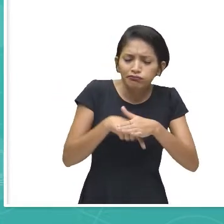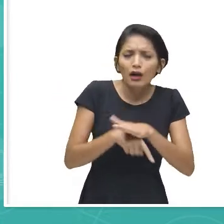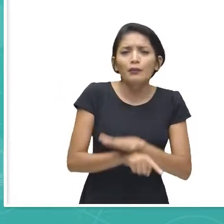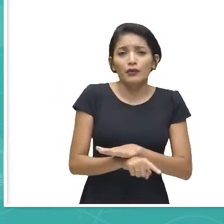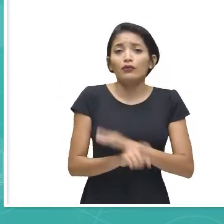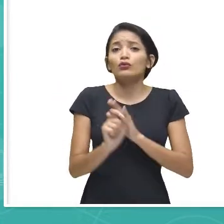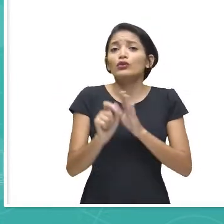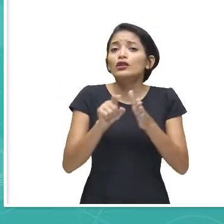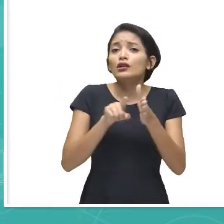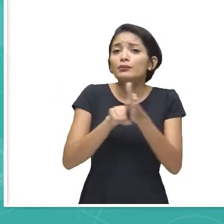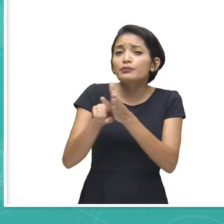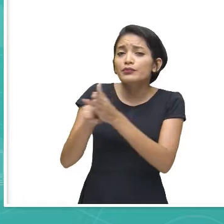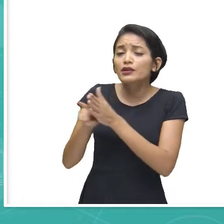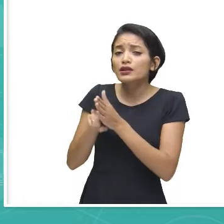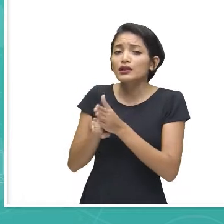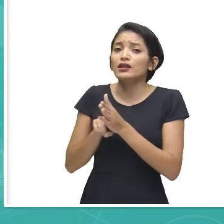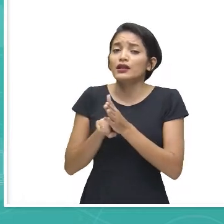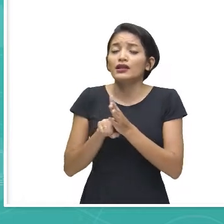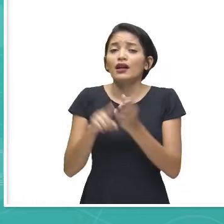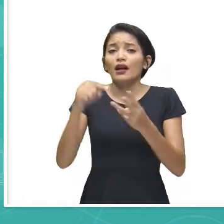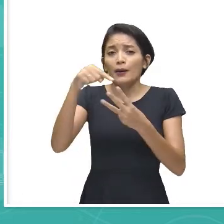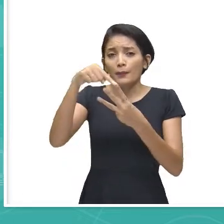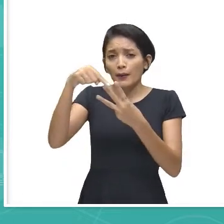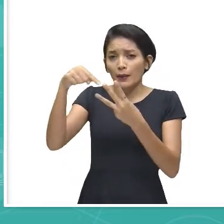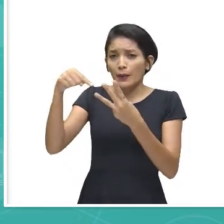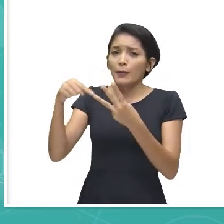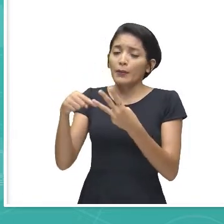essas classificações, que é o